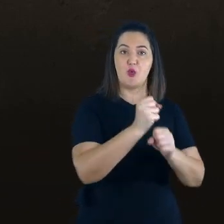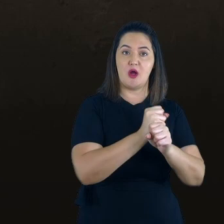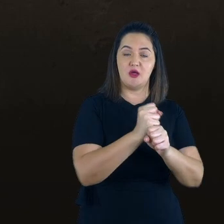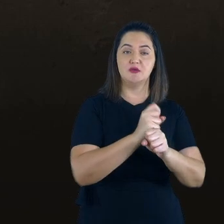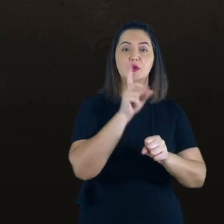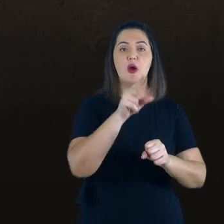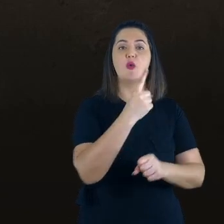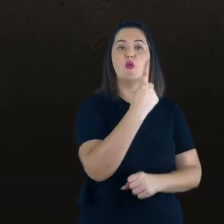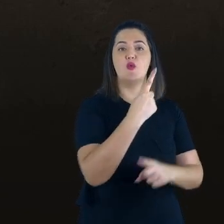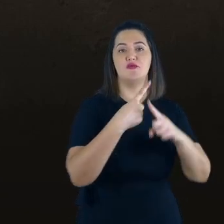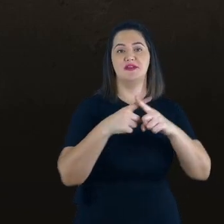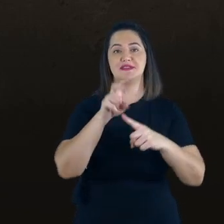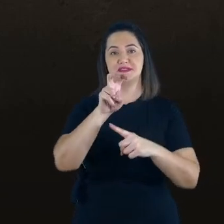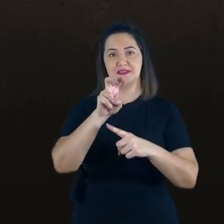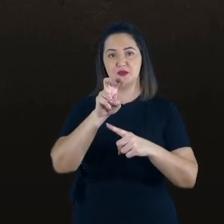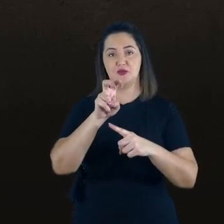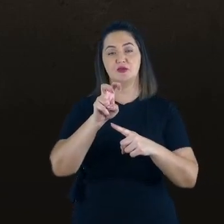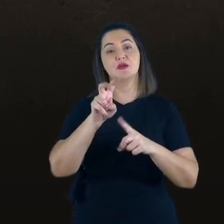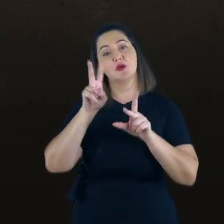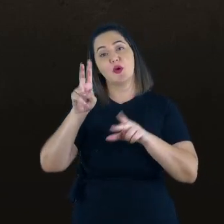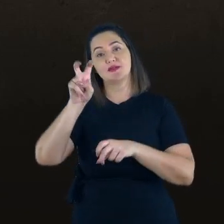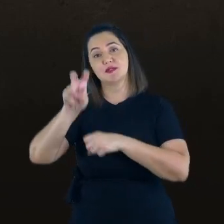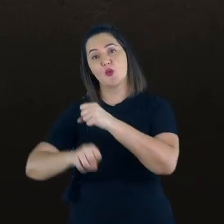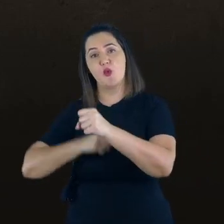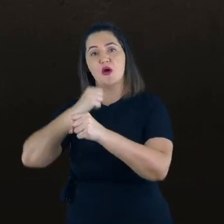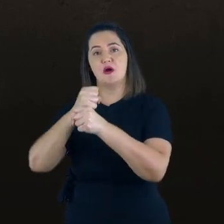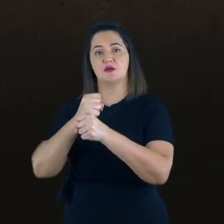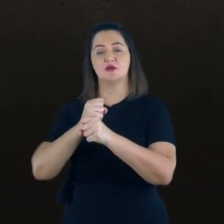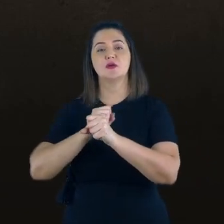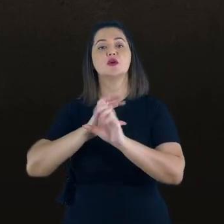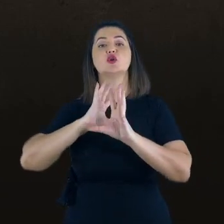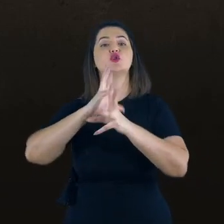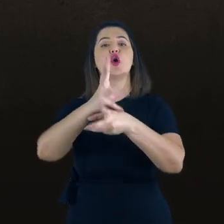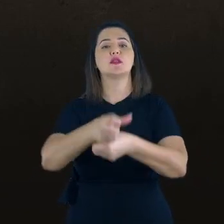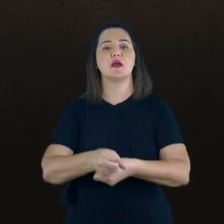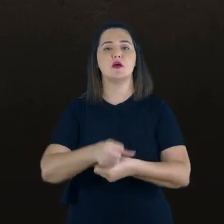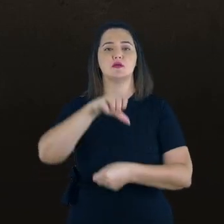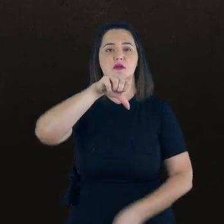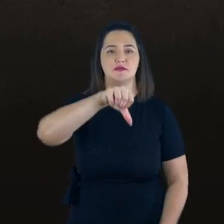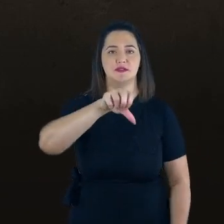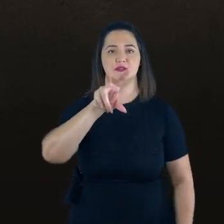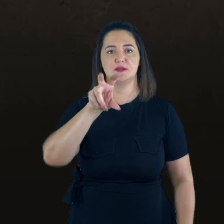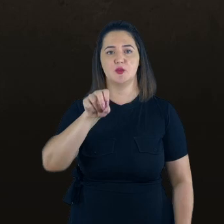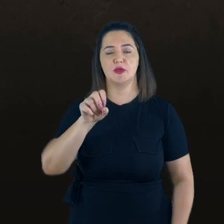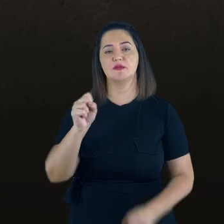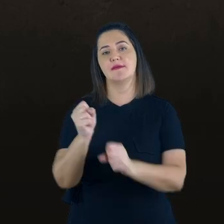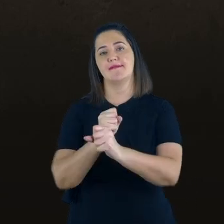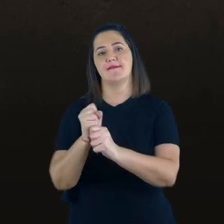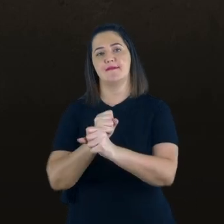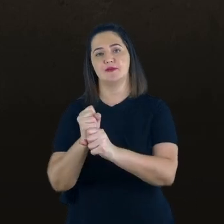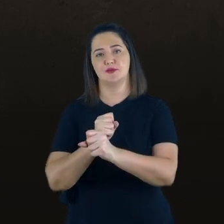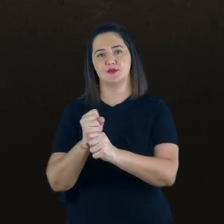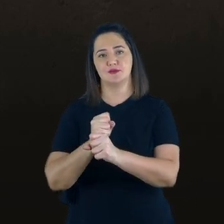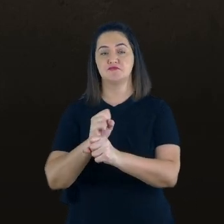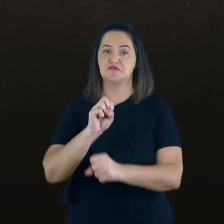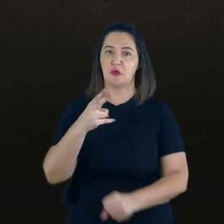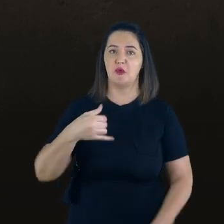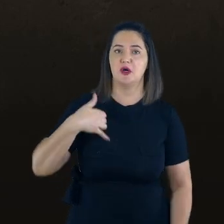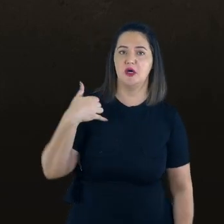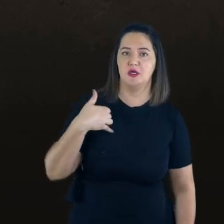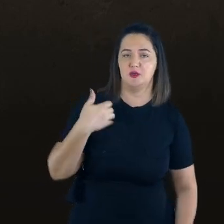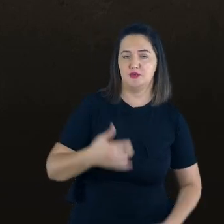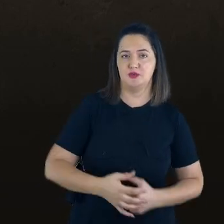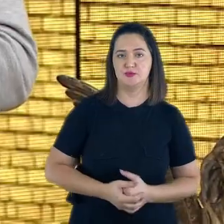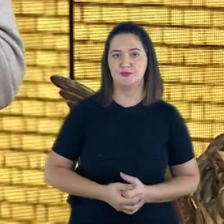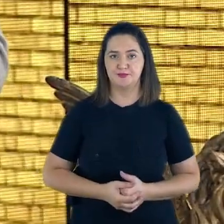seria 1 vezes 5, 5 anos, que no total somam 950 anos encontrados nesse documento